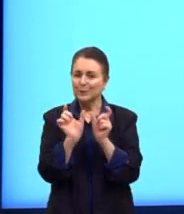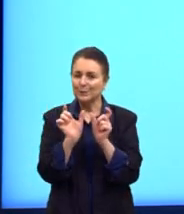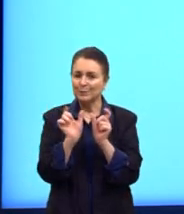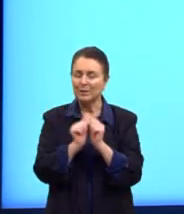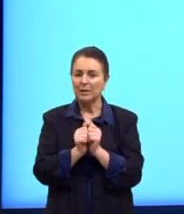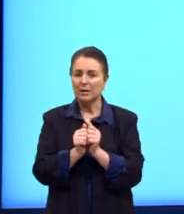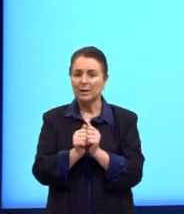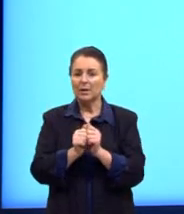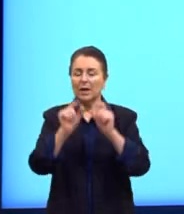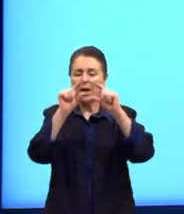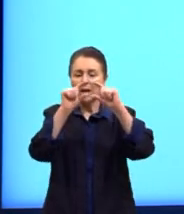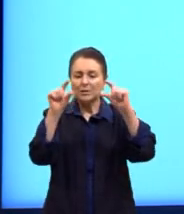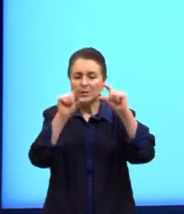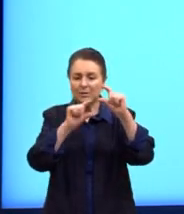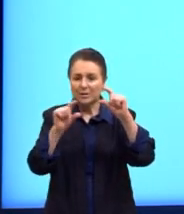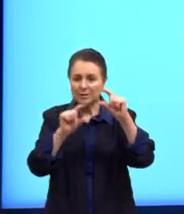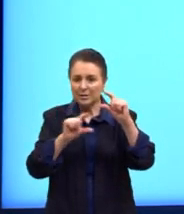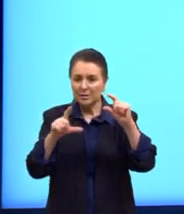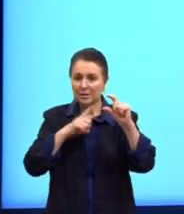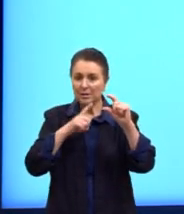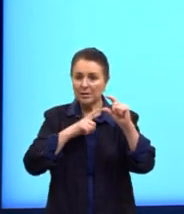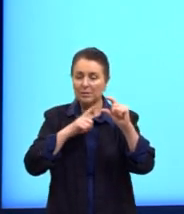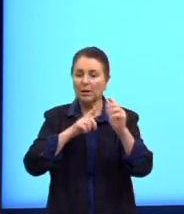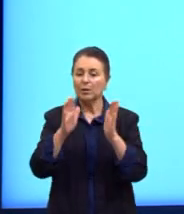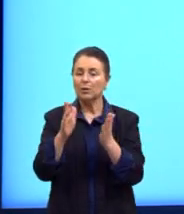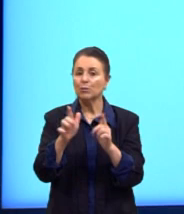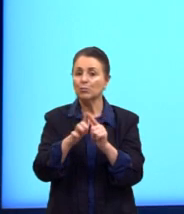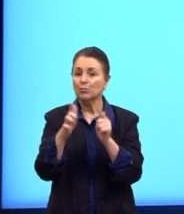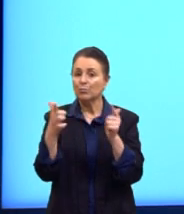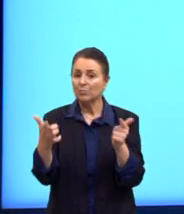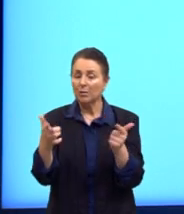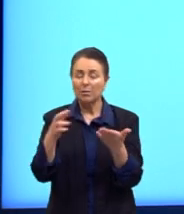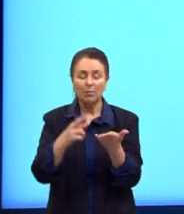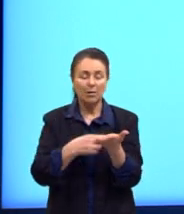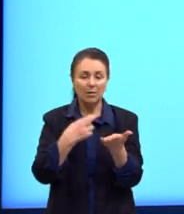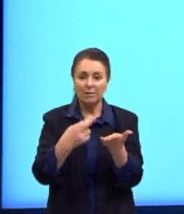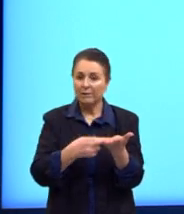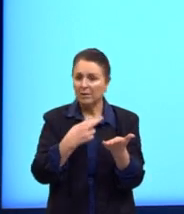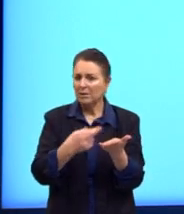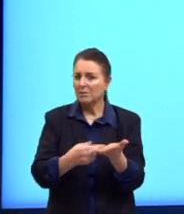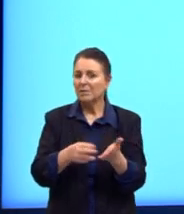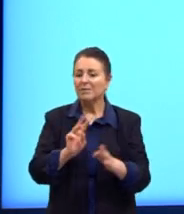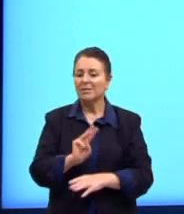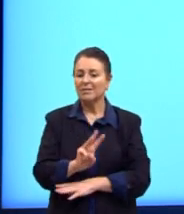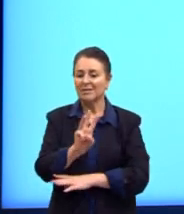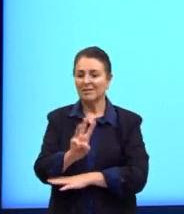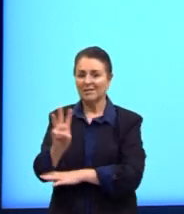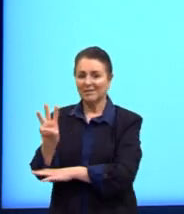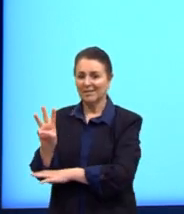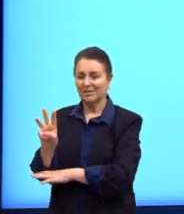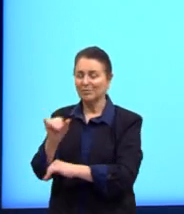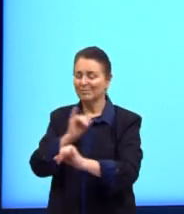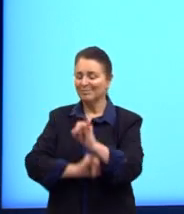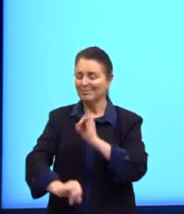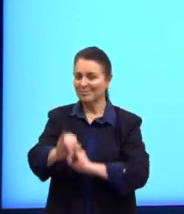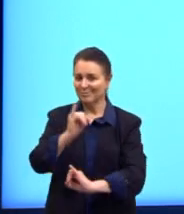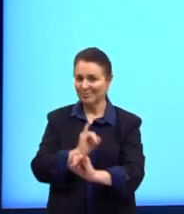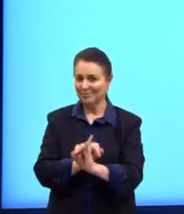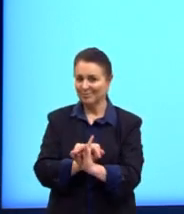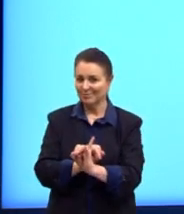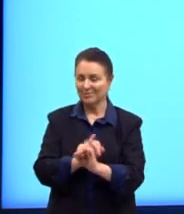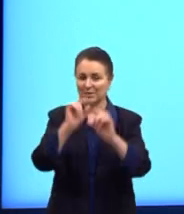as tirinhas podem estar contidas em jornais revistas e sites da internet tá